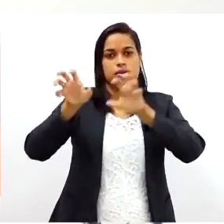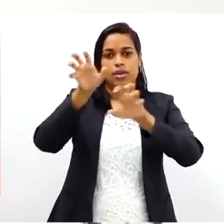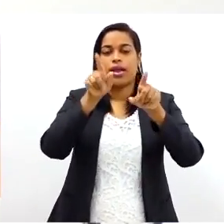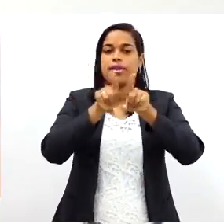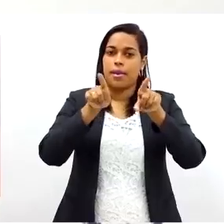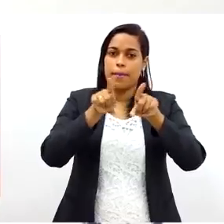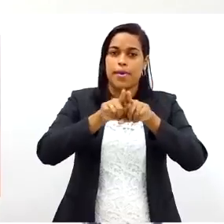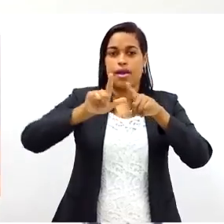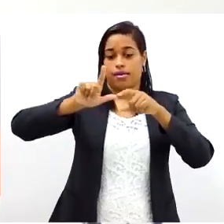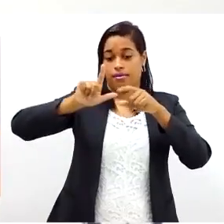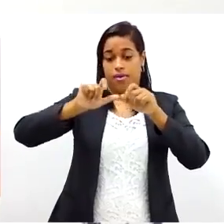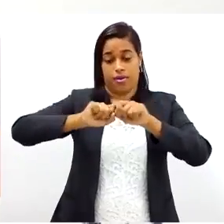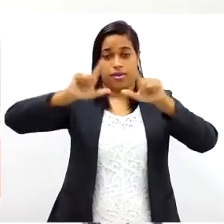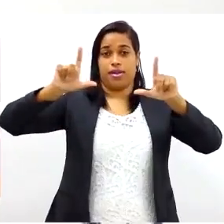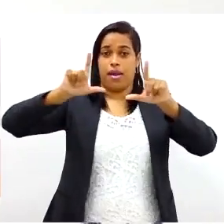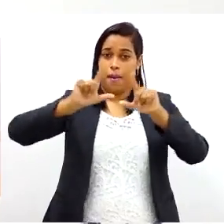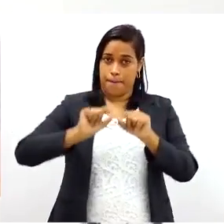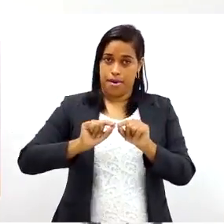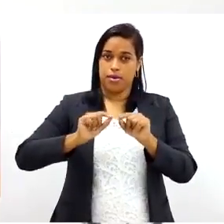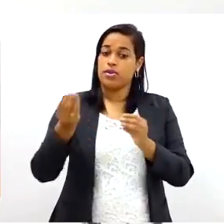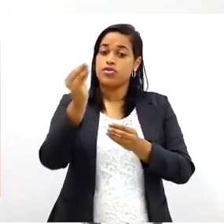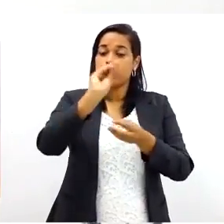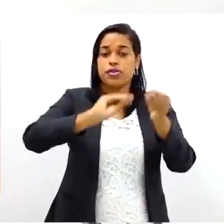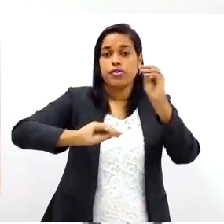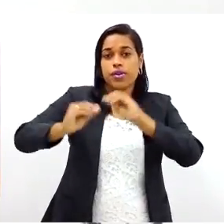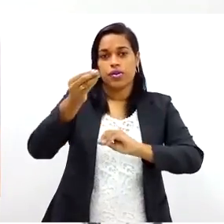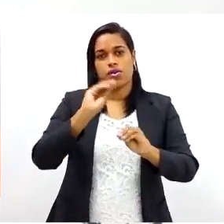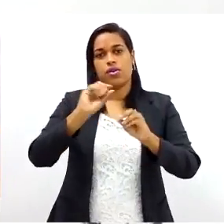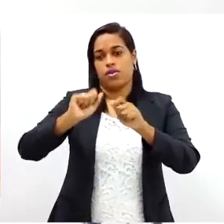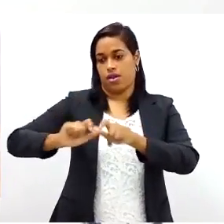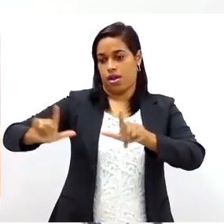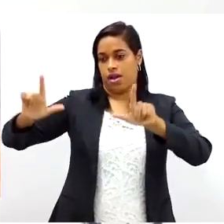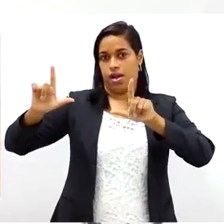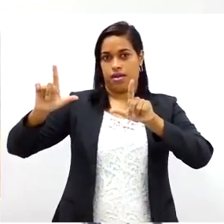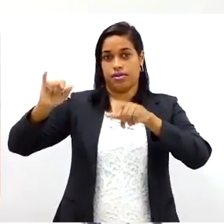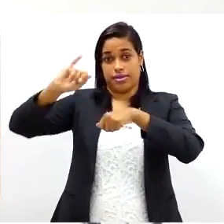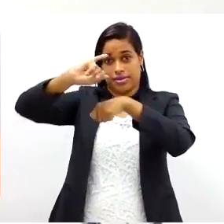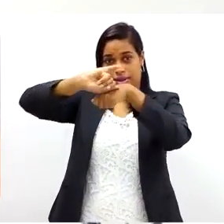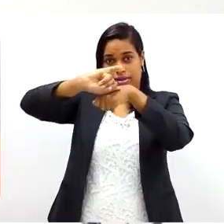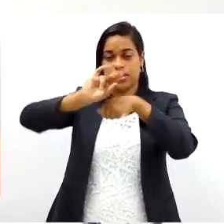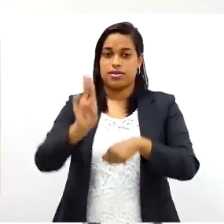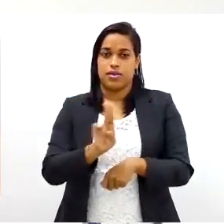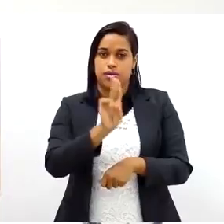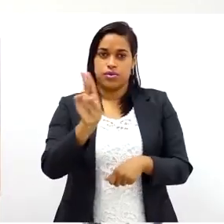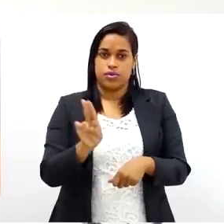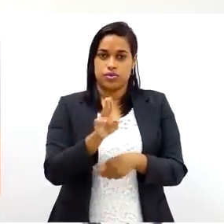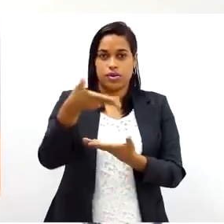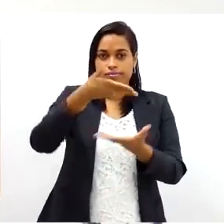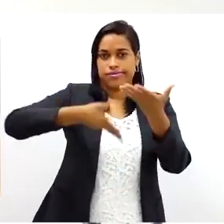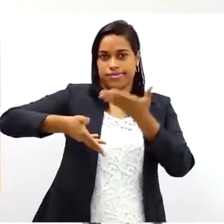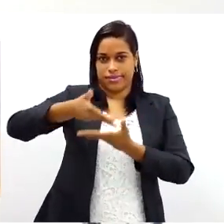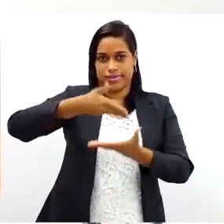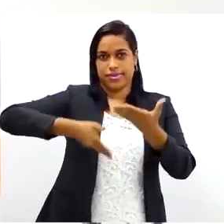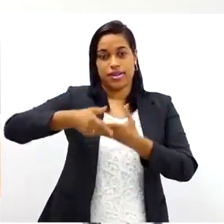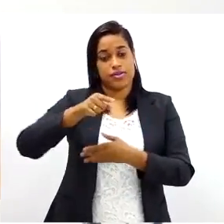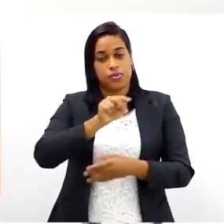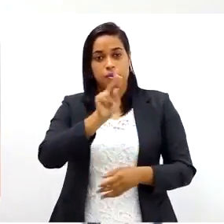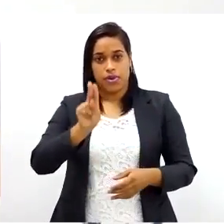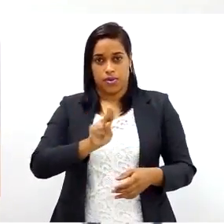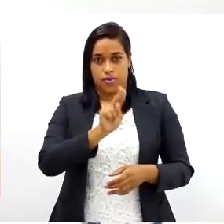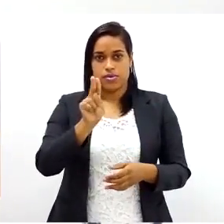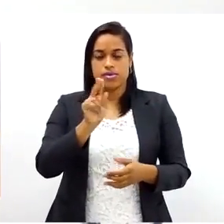de tamanho dos elementos que a gente vai colocar na interface, ou seja, no meio onde o usuário vai interagir para